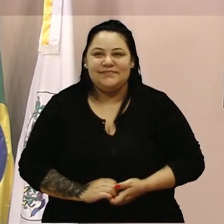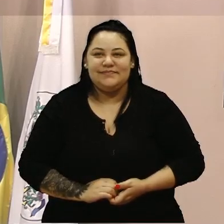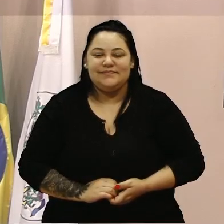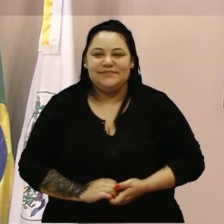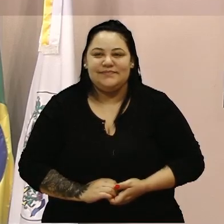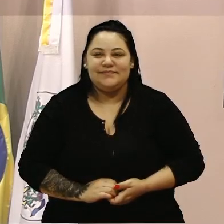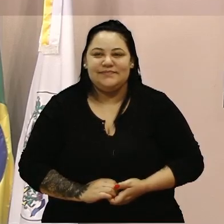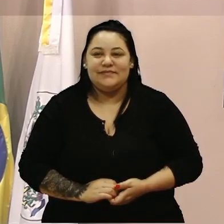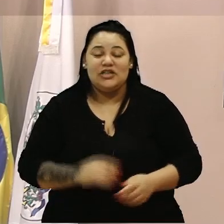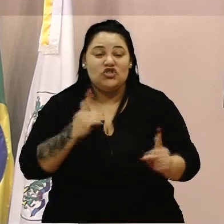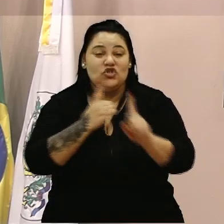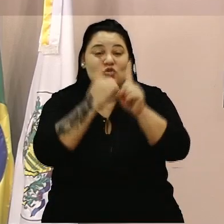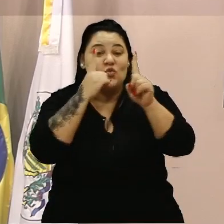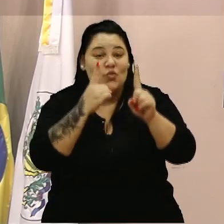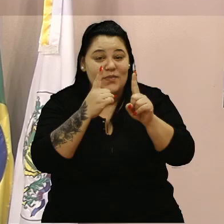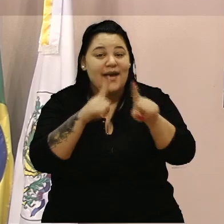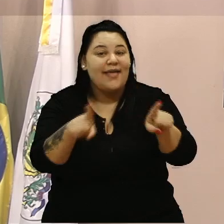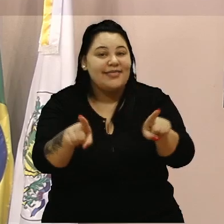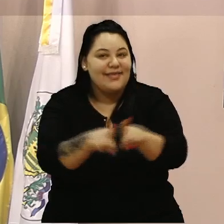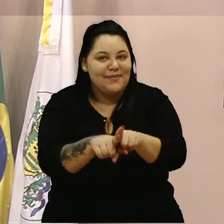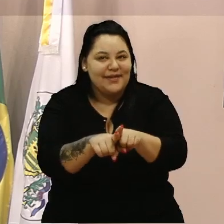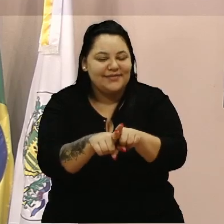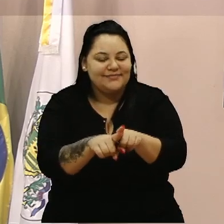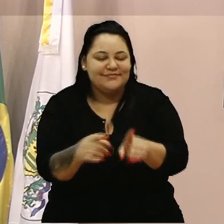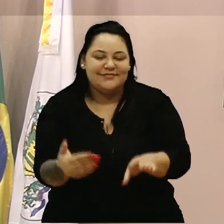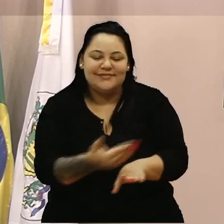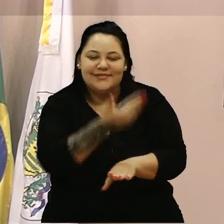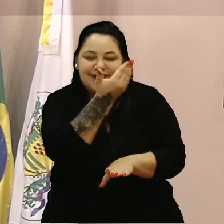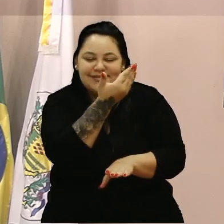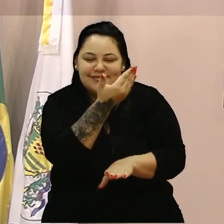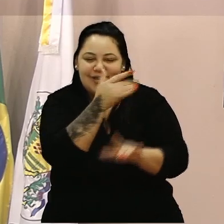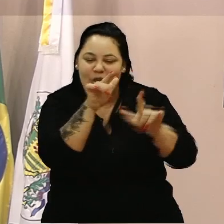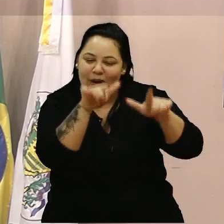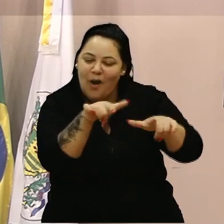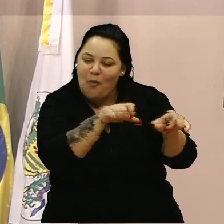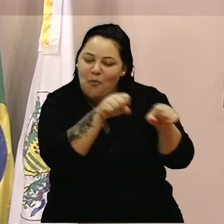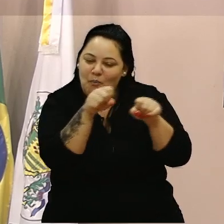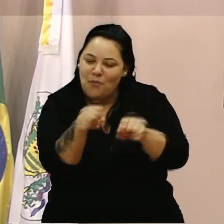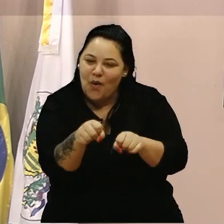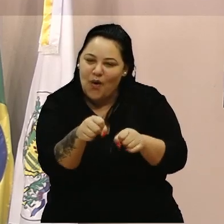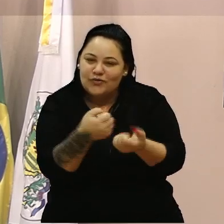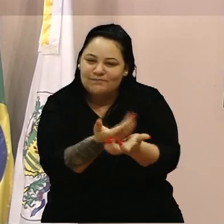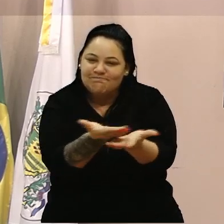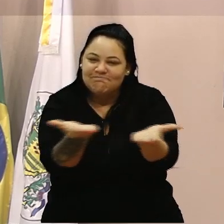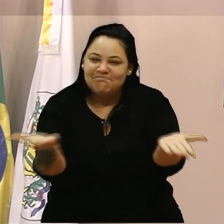e descubra até onde este lindo vale pode lhe guiar.